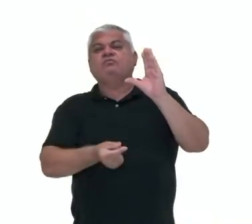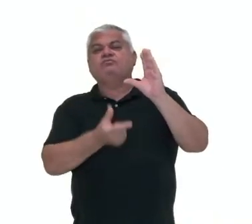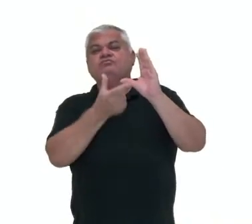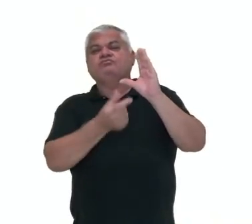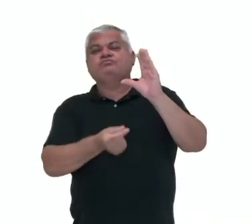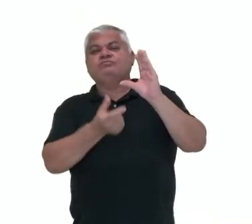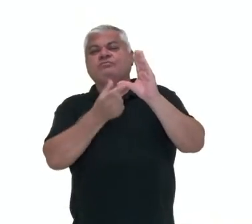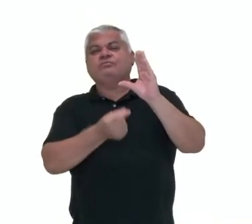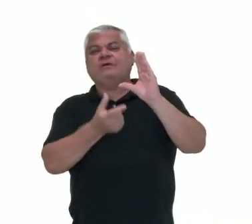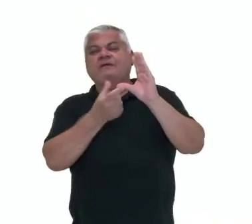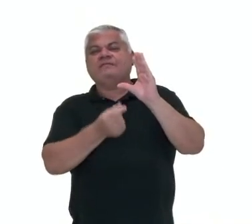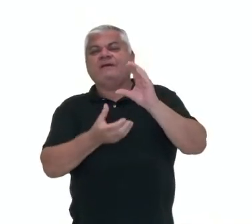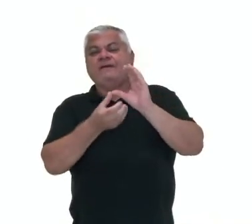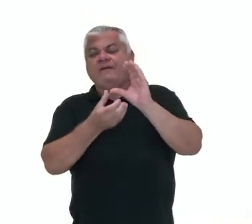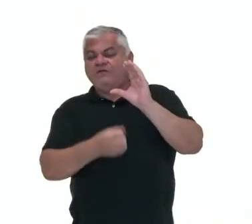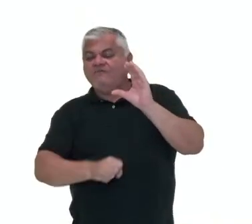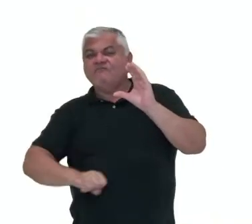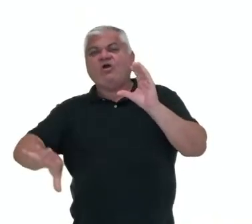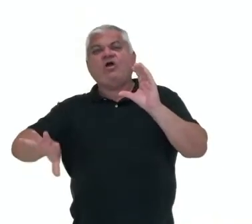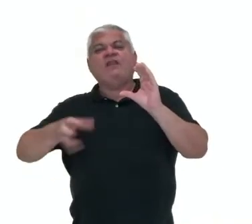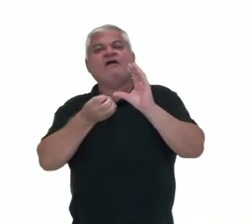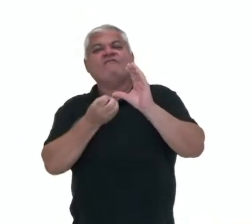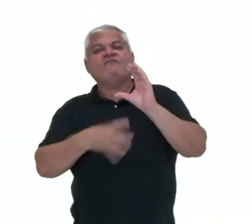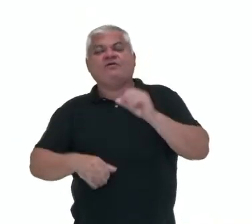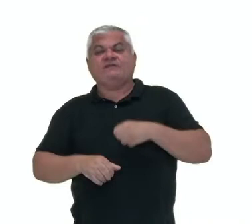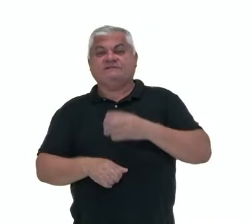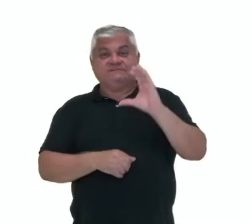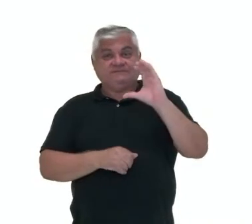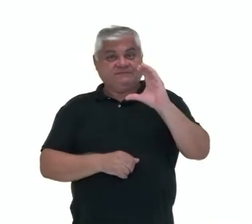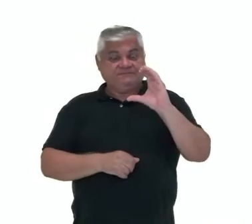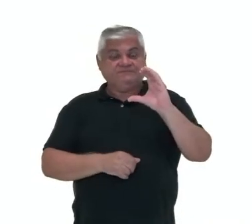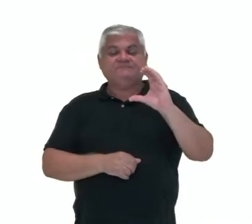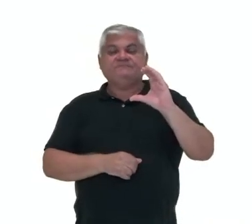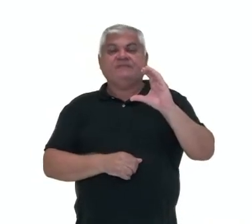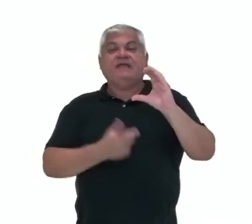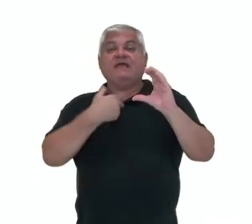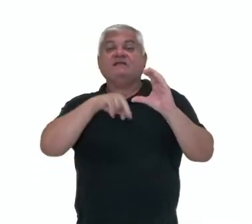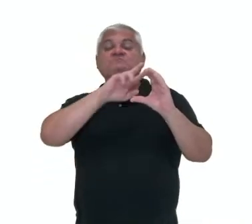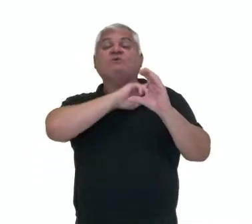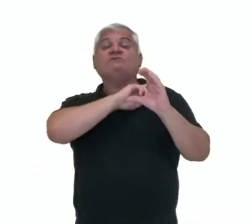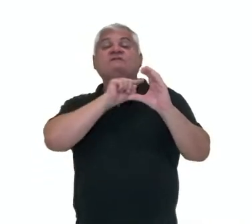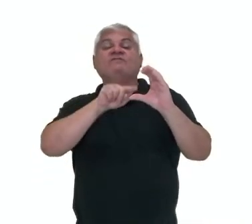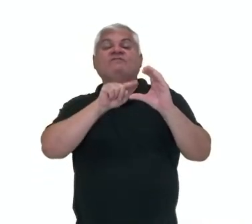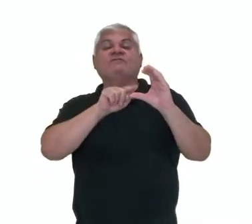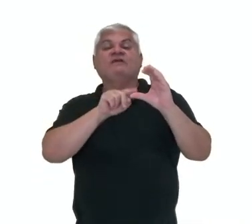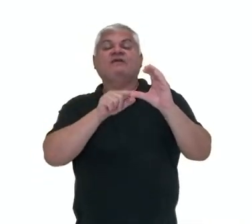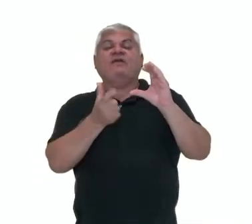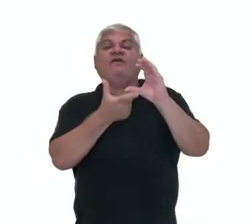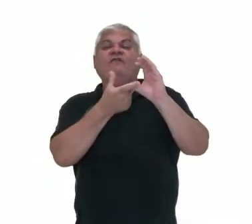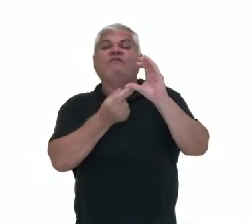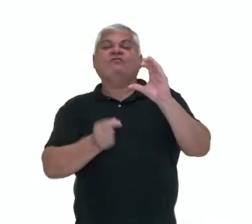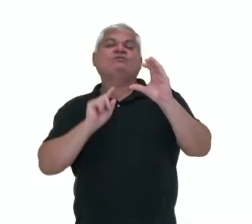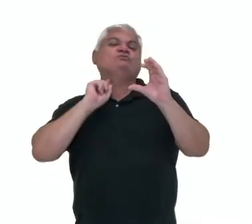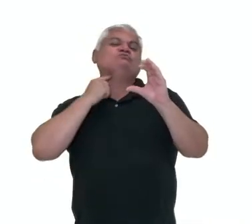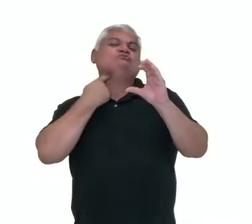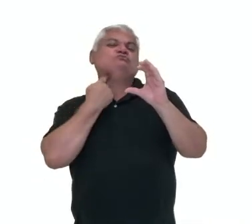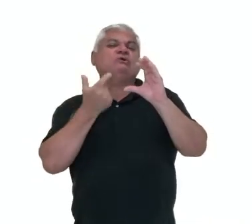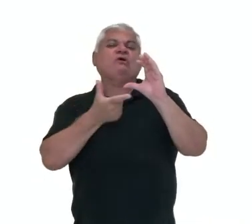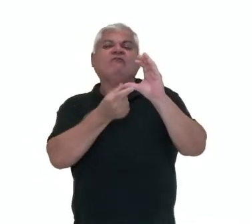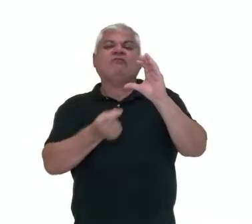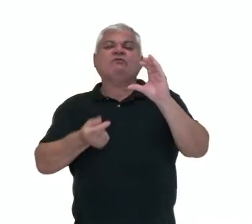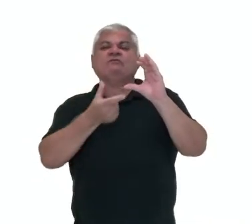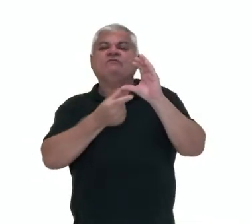bexiga para fora do corpo. Letra C. Responsável por filtrar as impurezas do